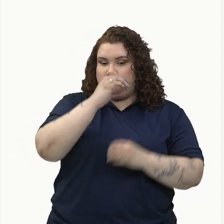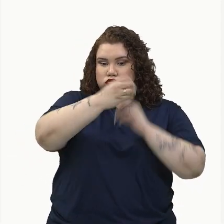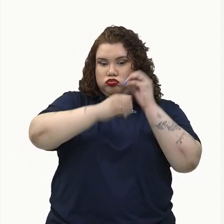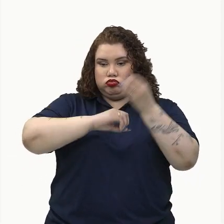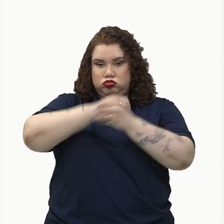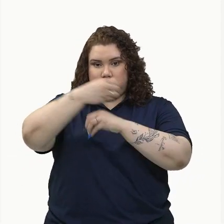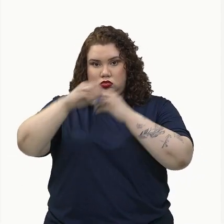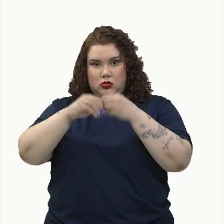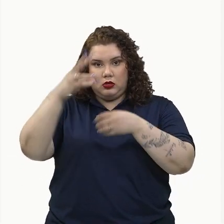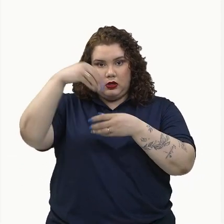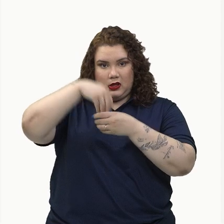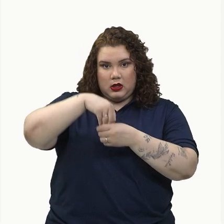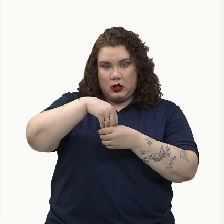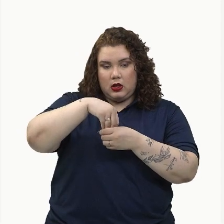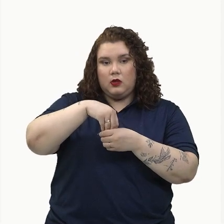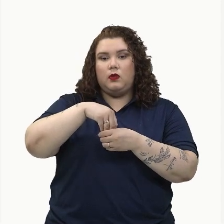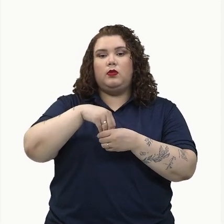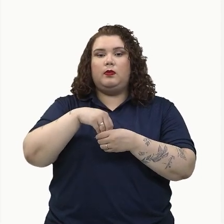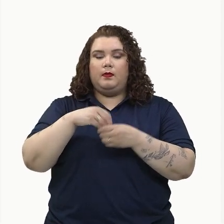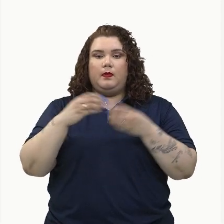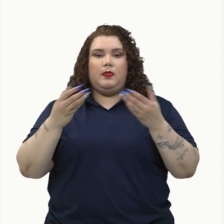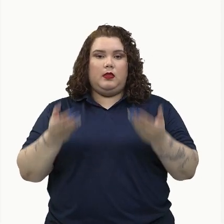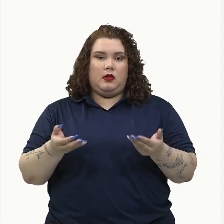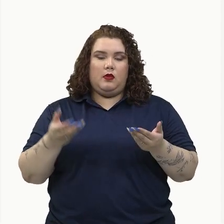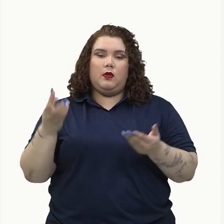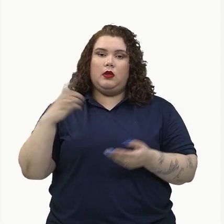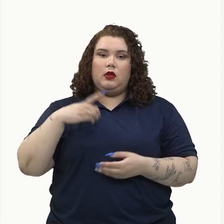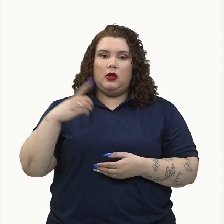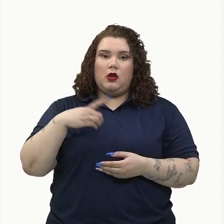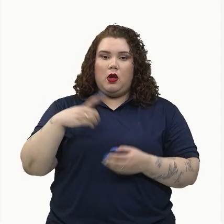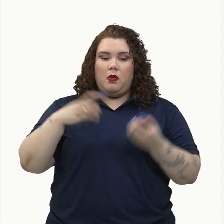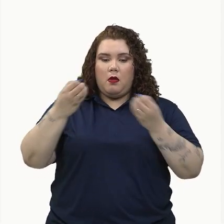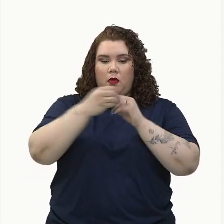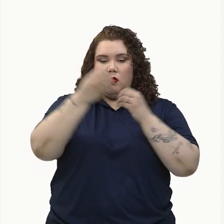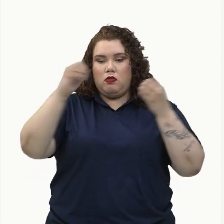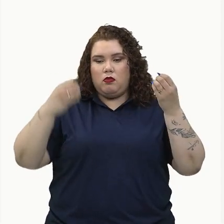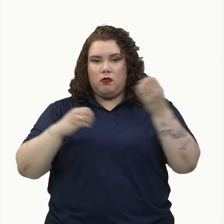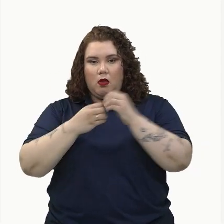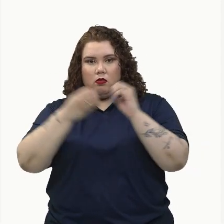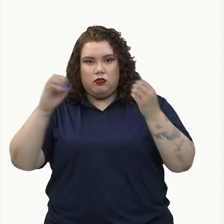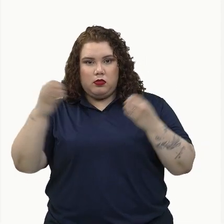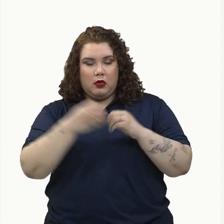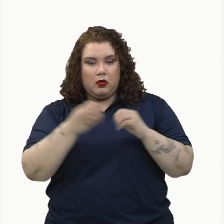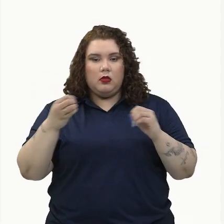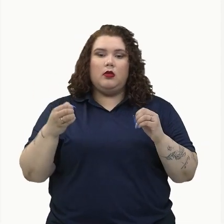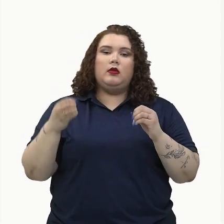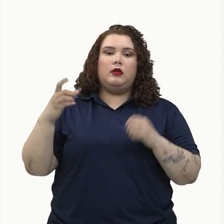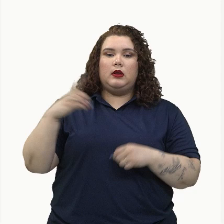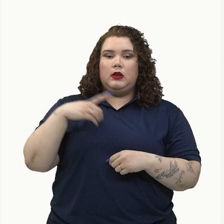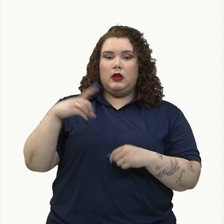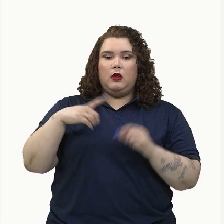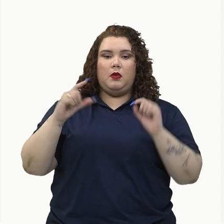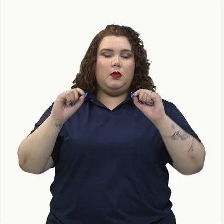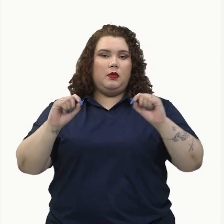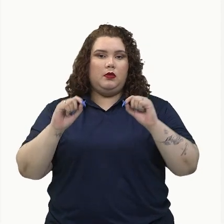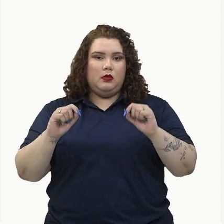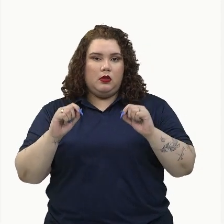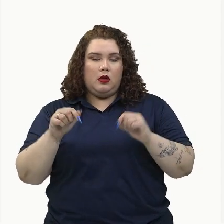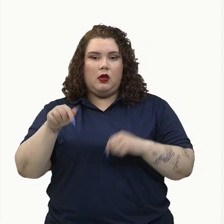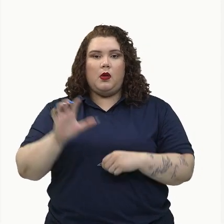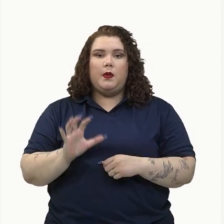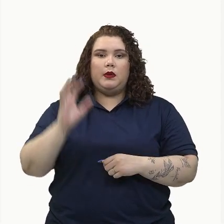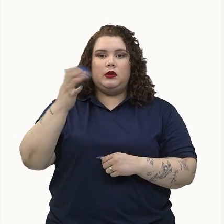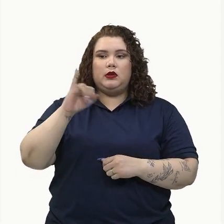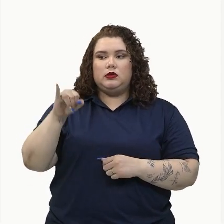do condutor, como está aqui, ó, e eles colidem e fazem com que eu tenha aí o efeito